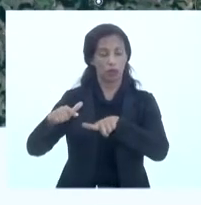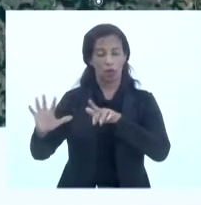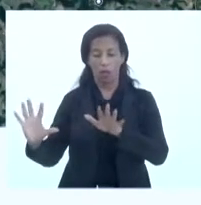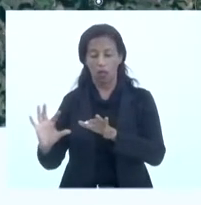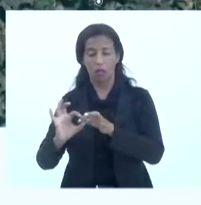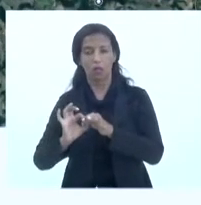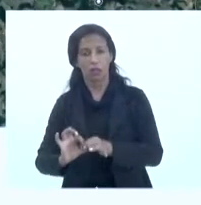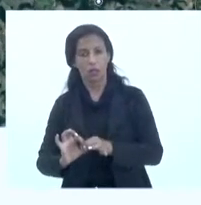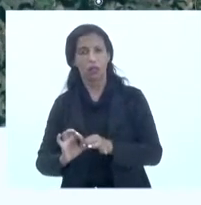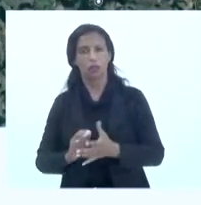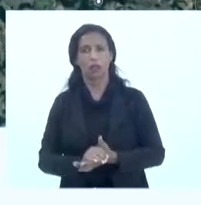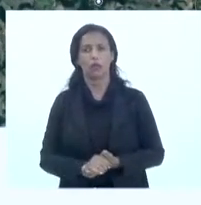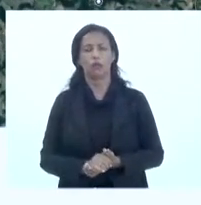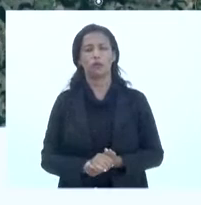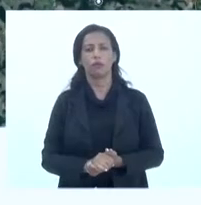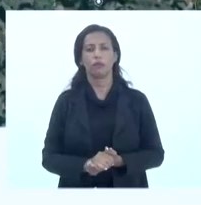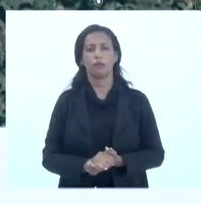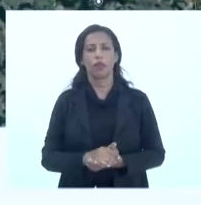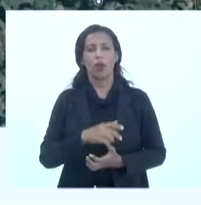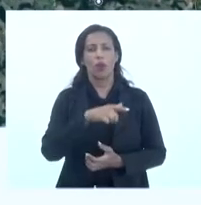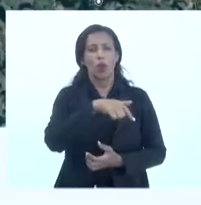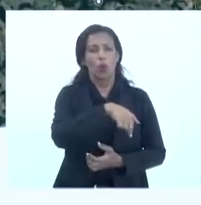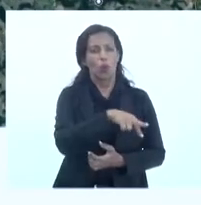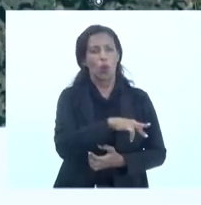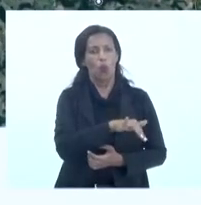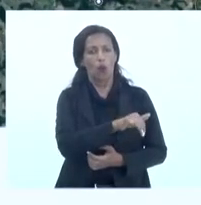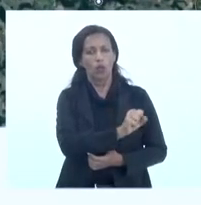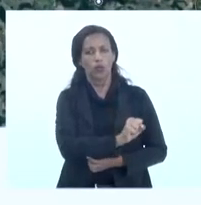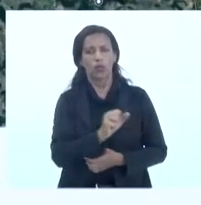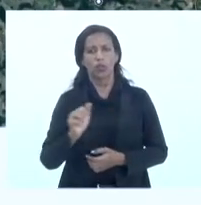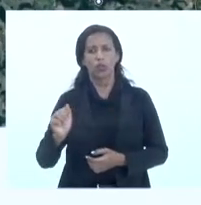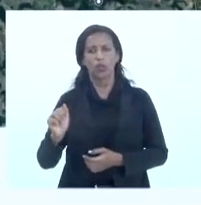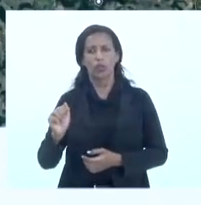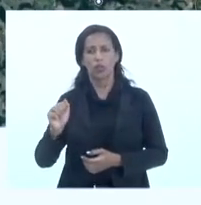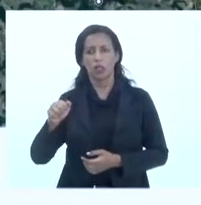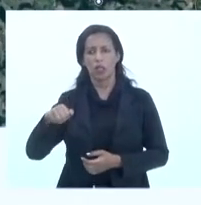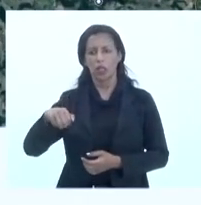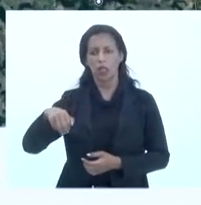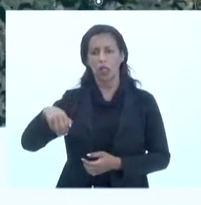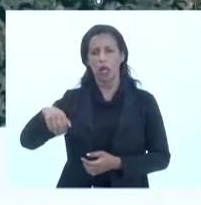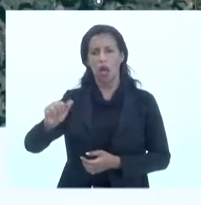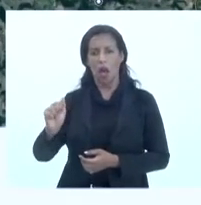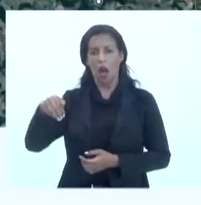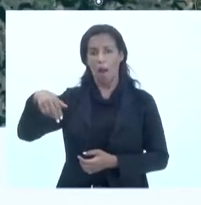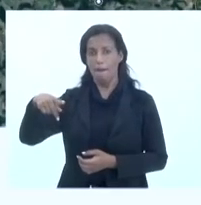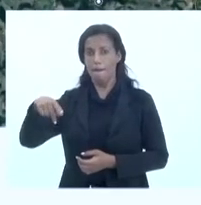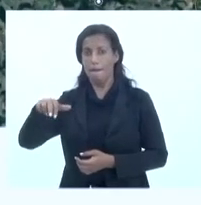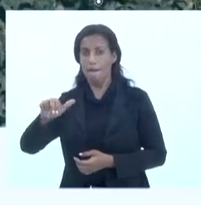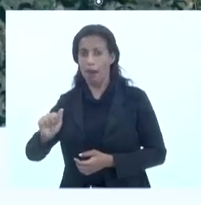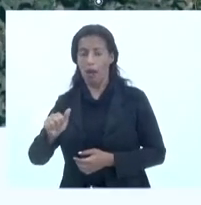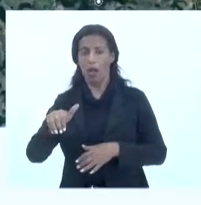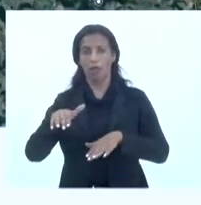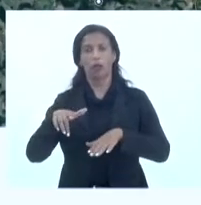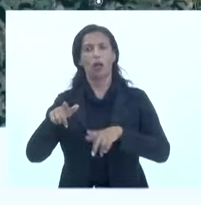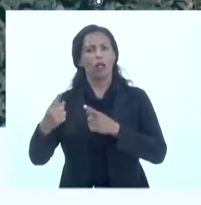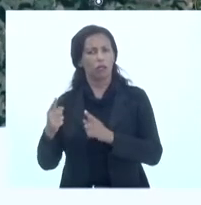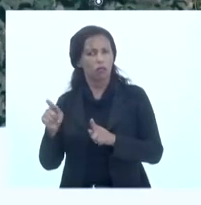ligação entre Coatis e Amparo, que seria uma forma de possibilitar, né, a